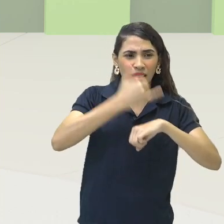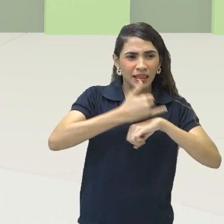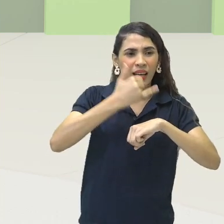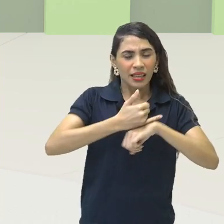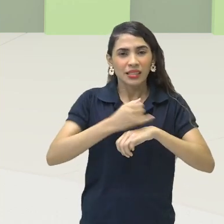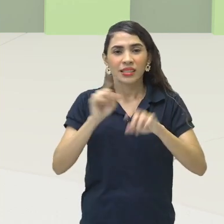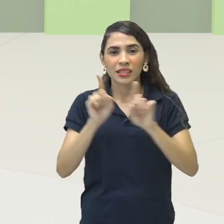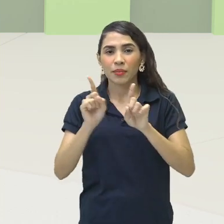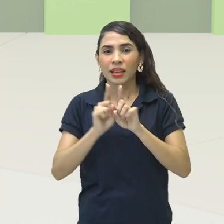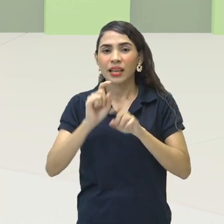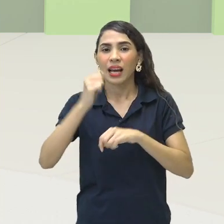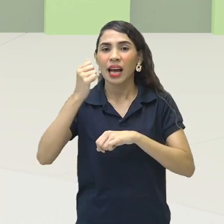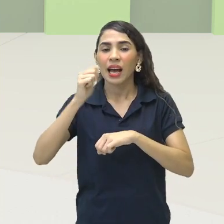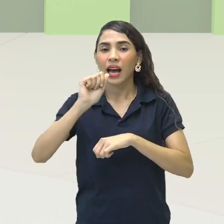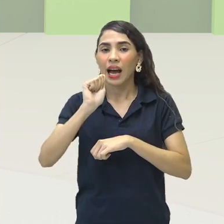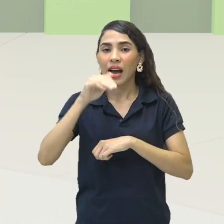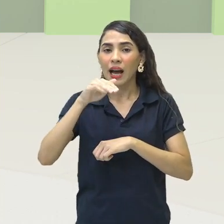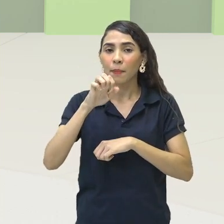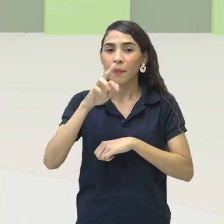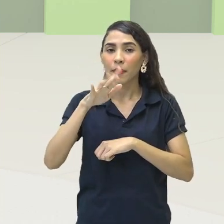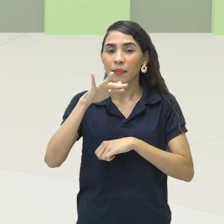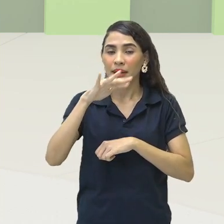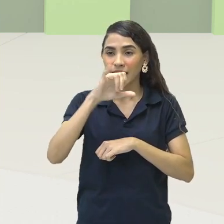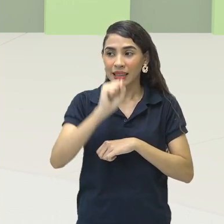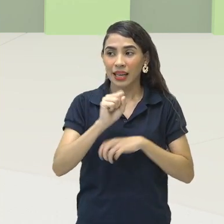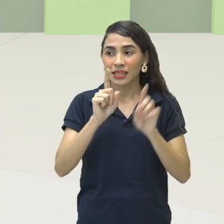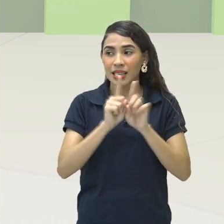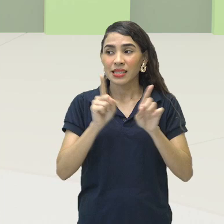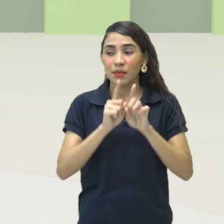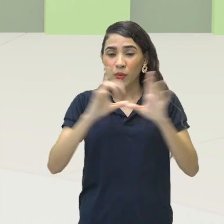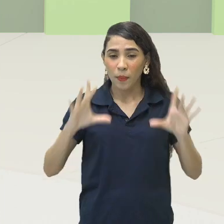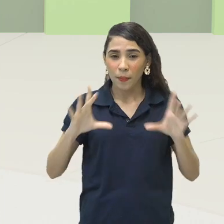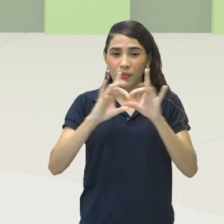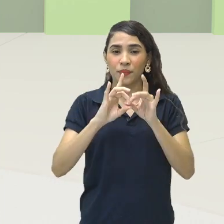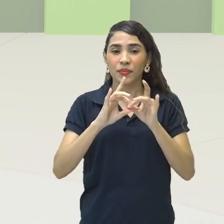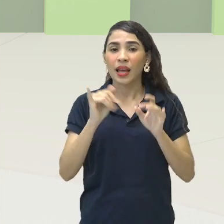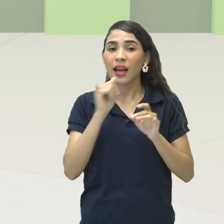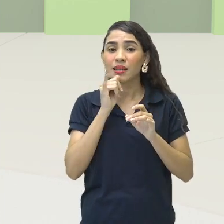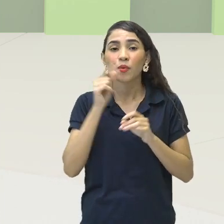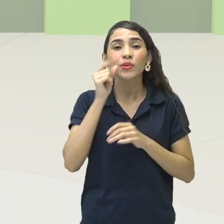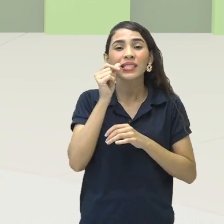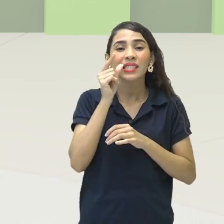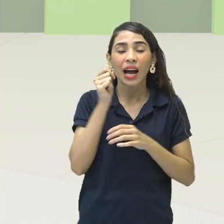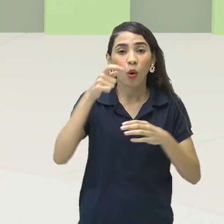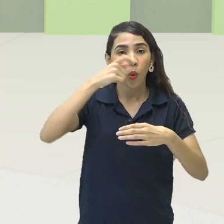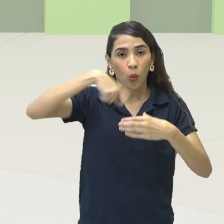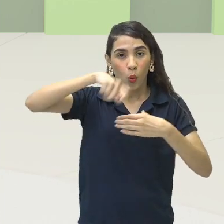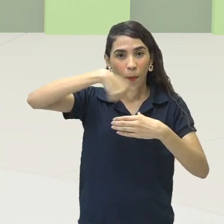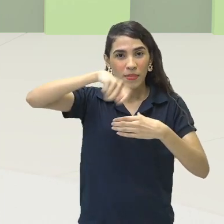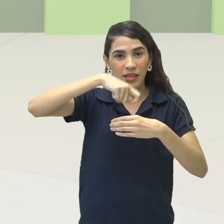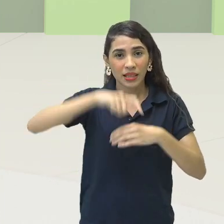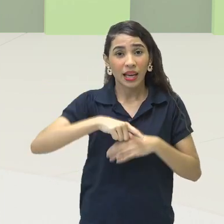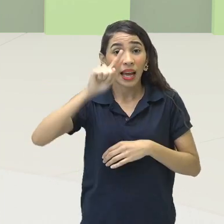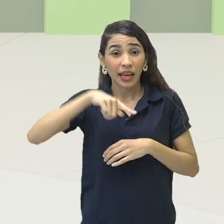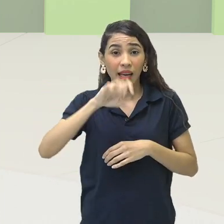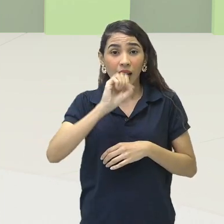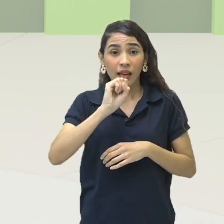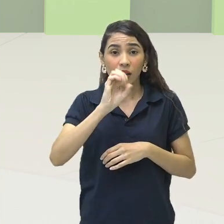ametais, e essa ligação é muito forte, formam cristais. Por exemplo, o sal de cozinha. E o sal de cozinha é